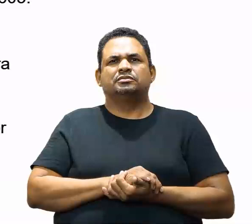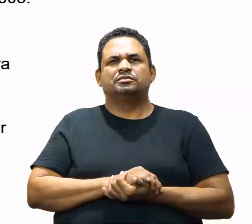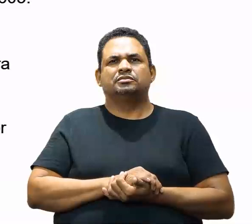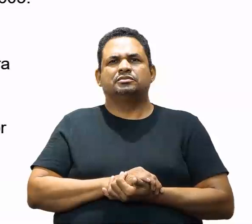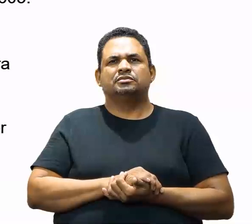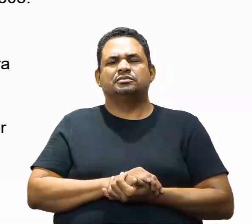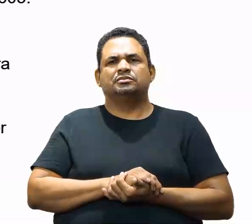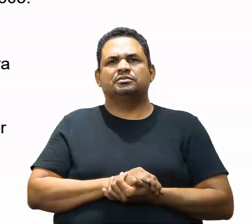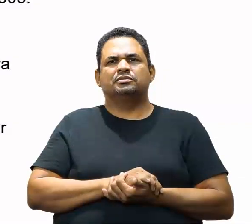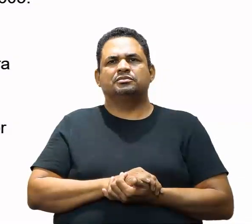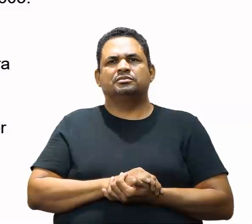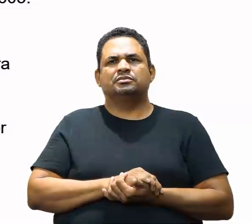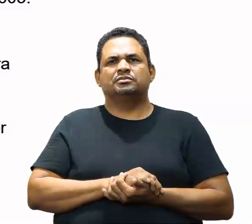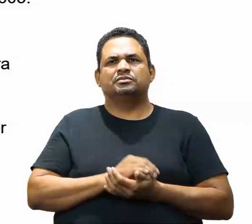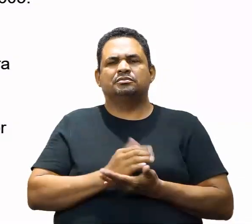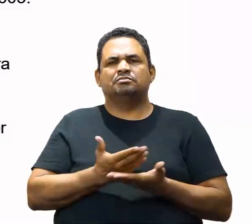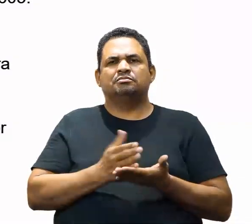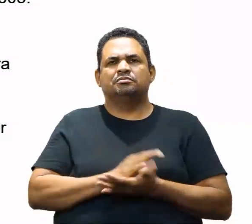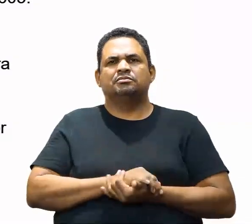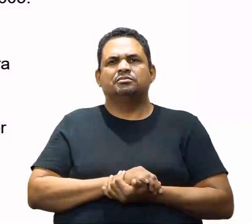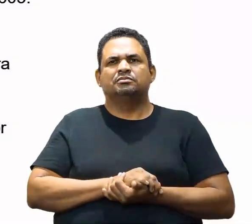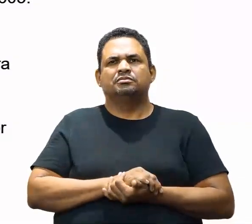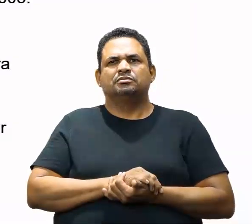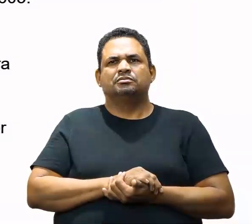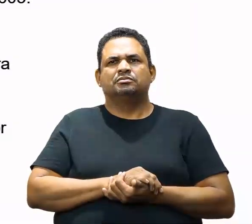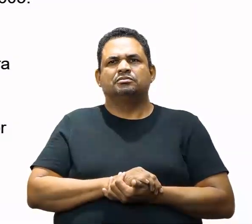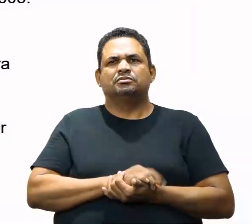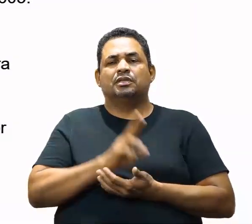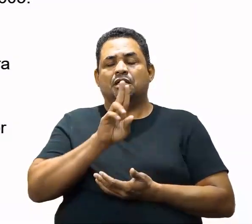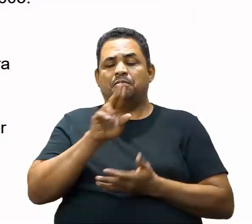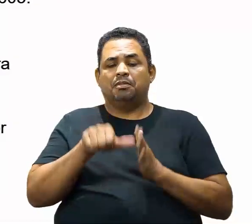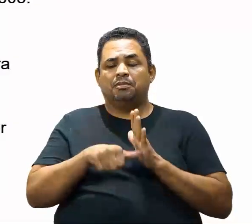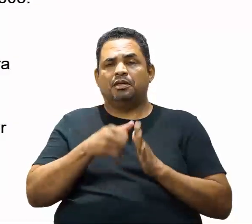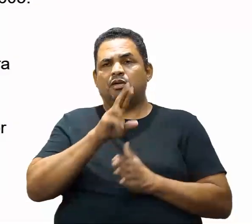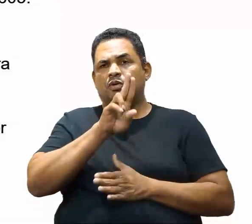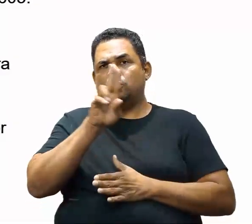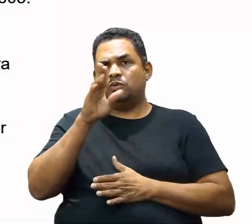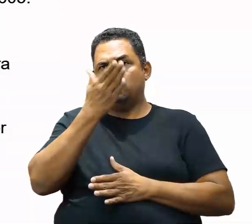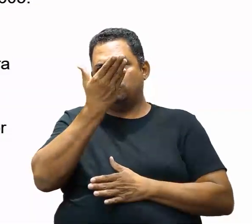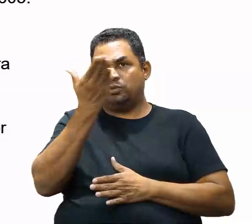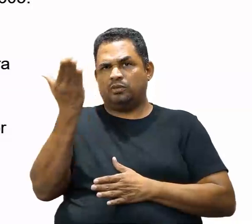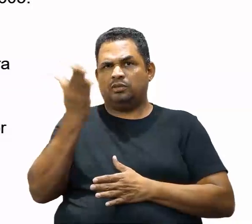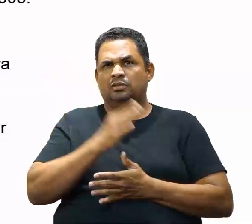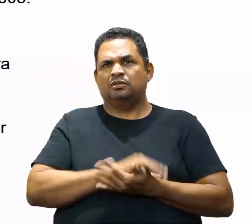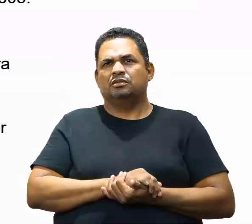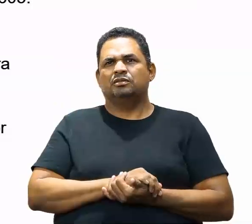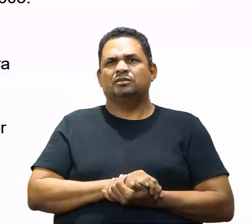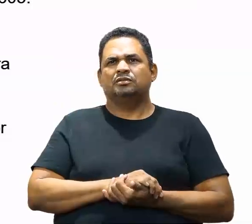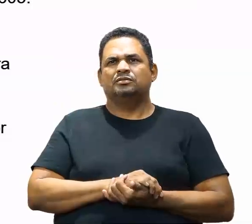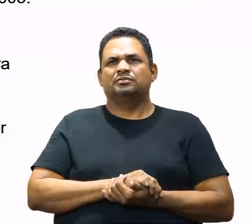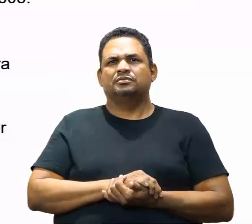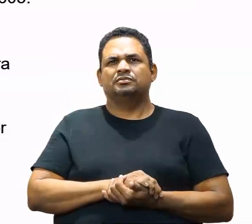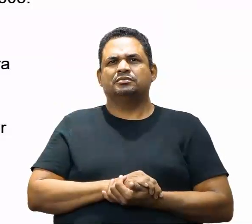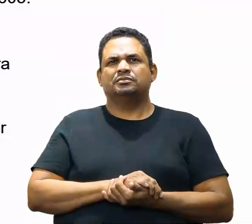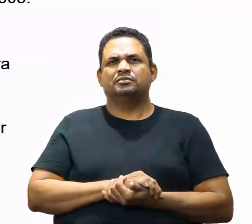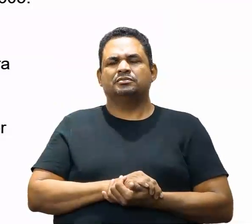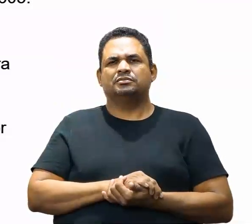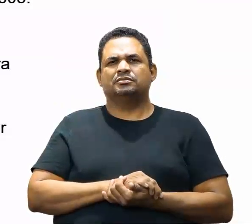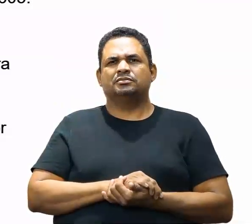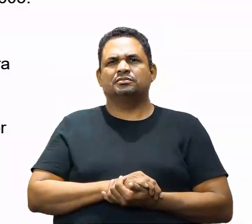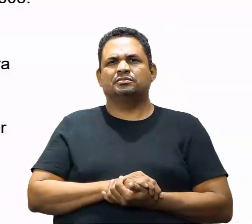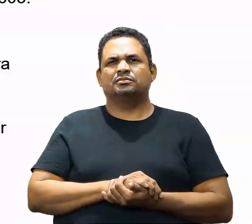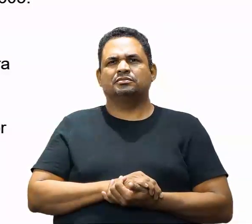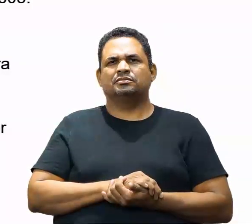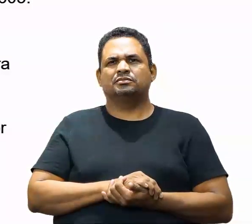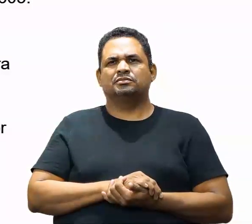Mancha. A princípio era esse o nome do livro, El Ingenioso Hidalgo Don Quixote de la Mancha.